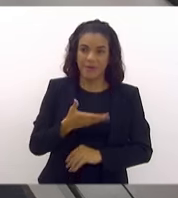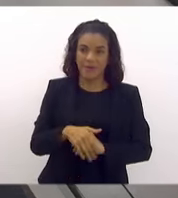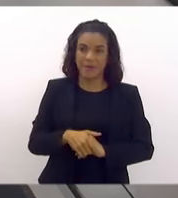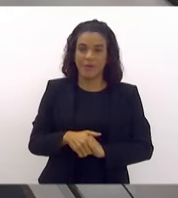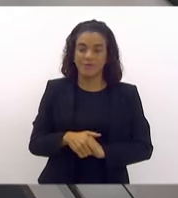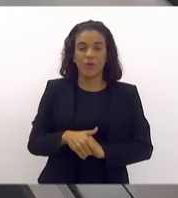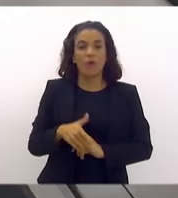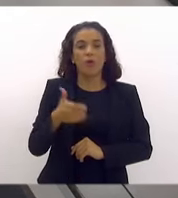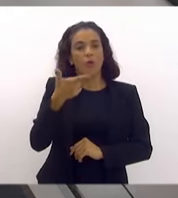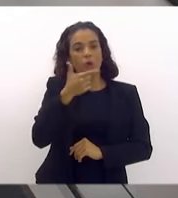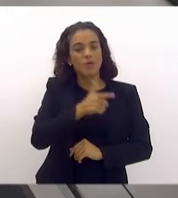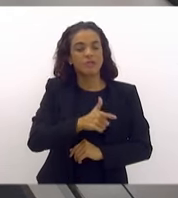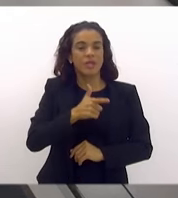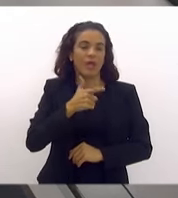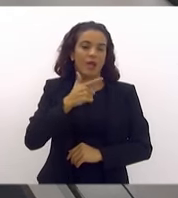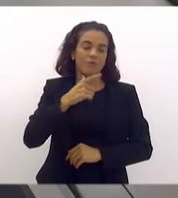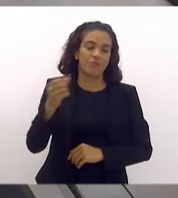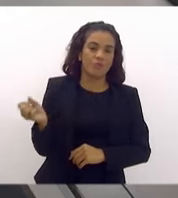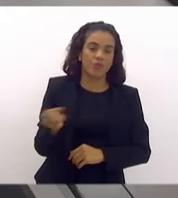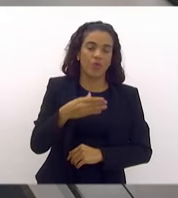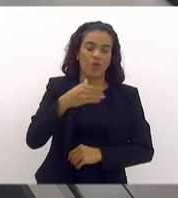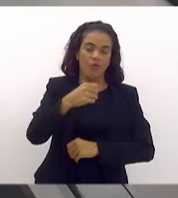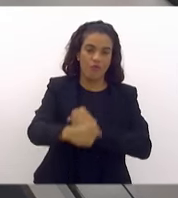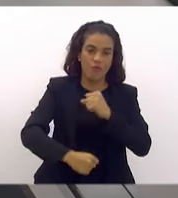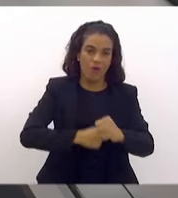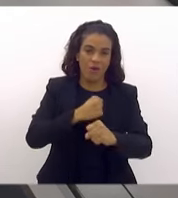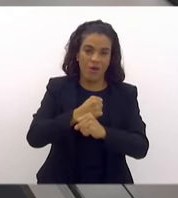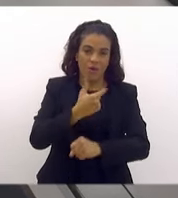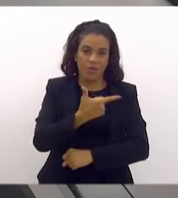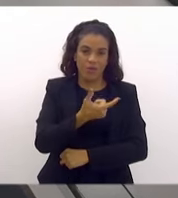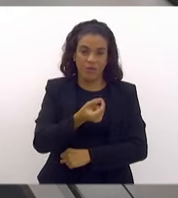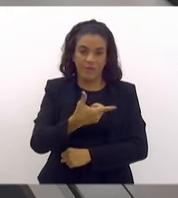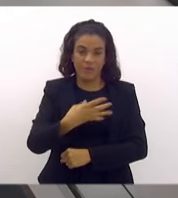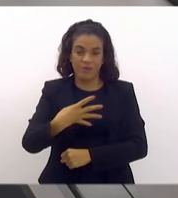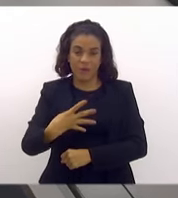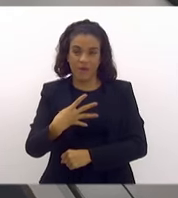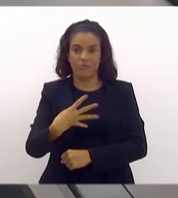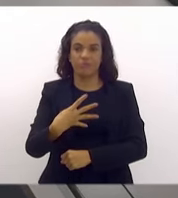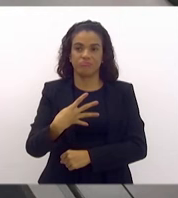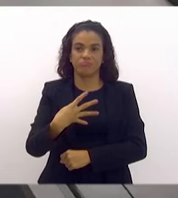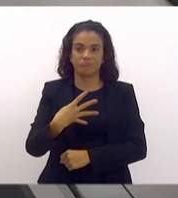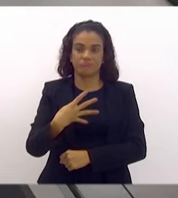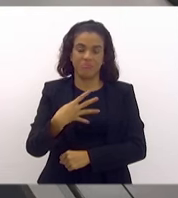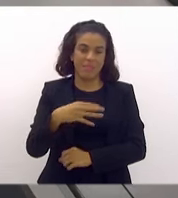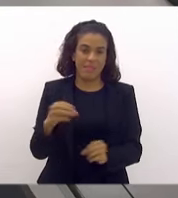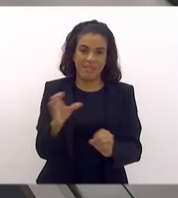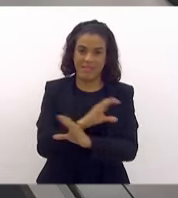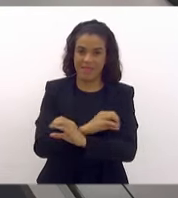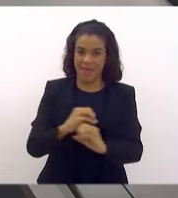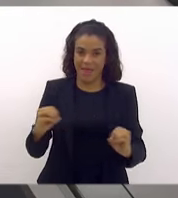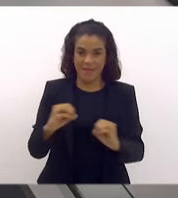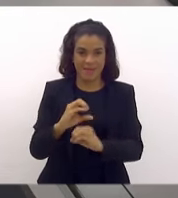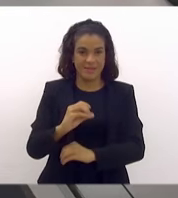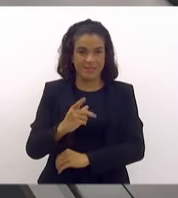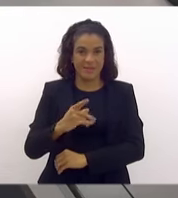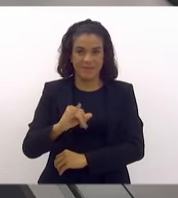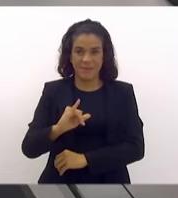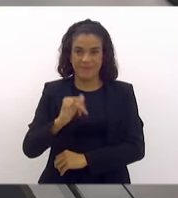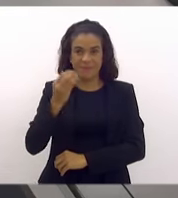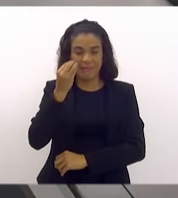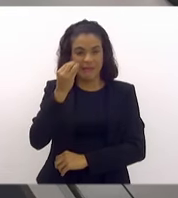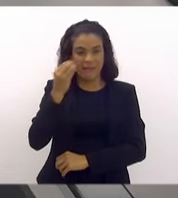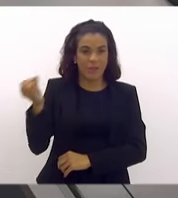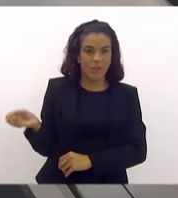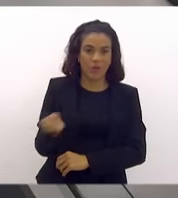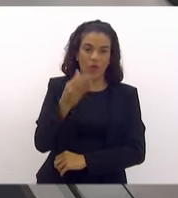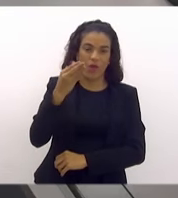um novo ano sem nem pelo menos esse grupo aqui nenhuma CPI porque obviamente tentaremos uma nova